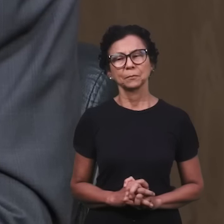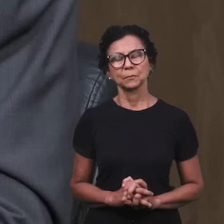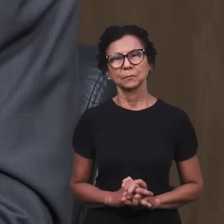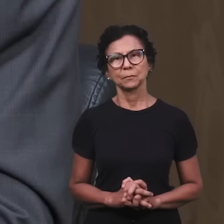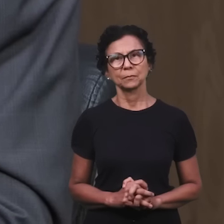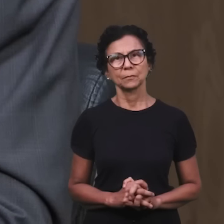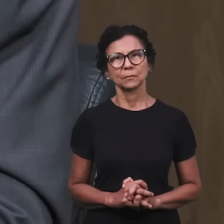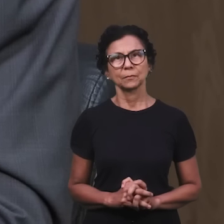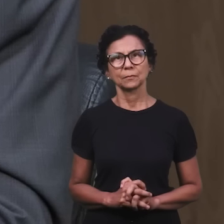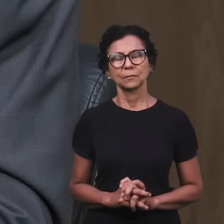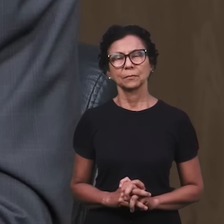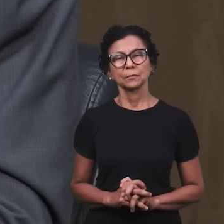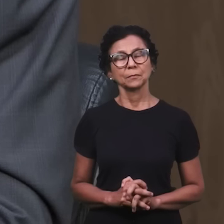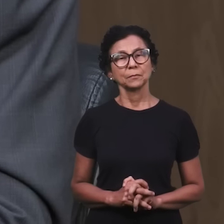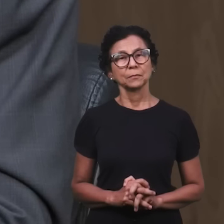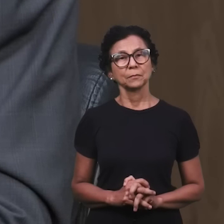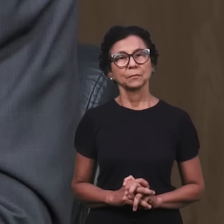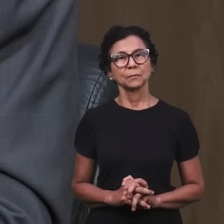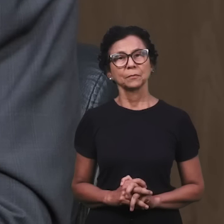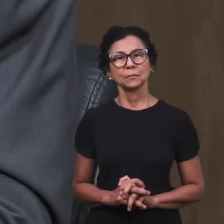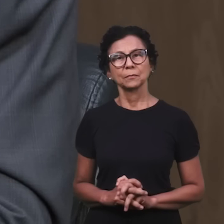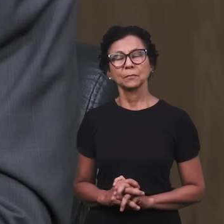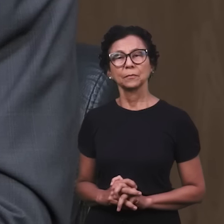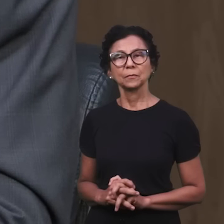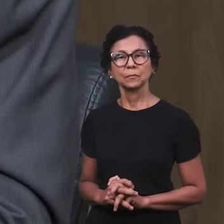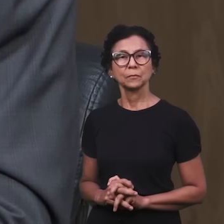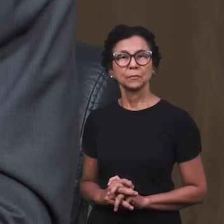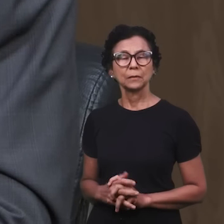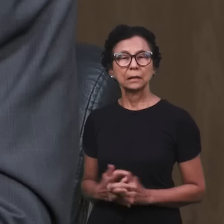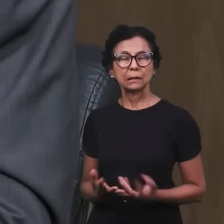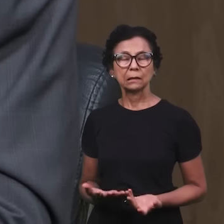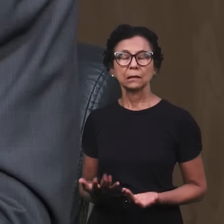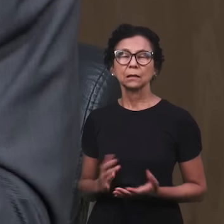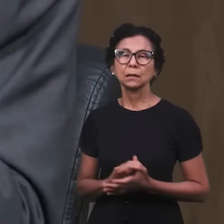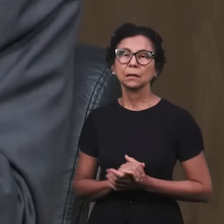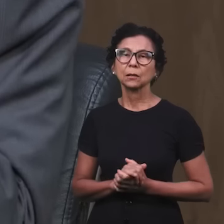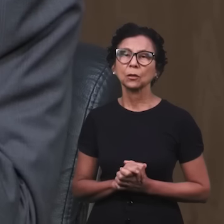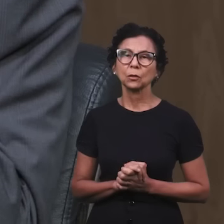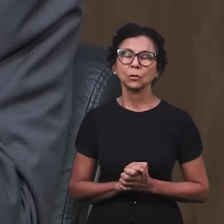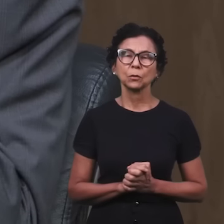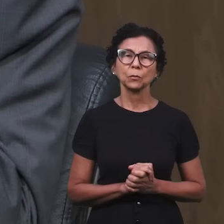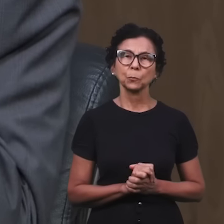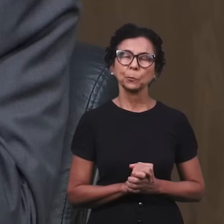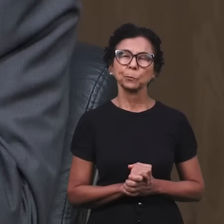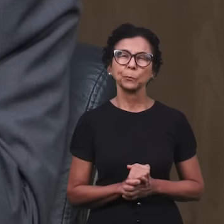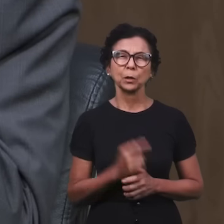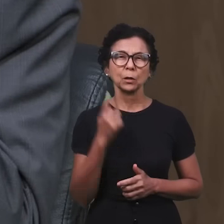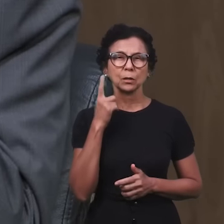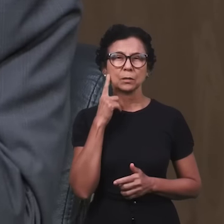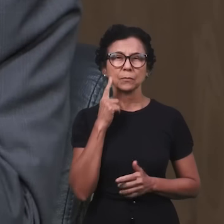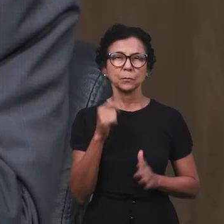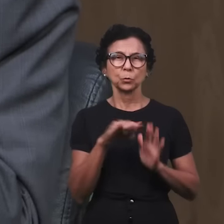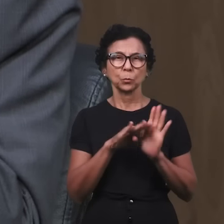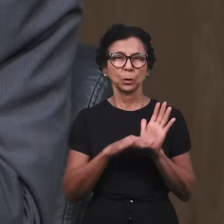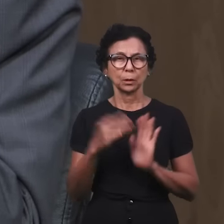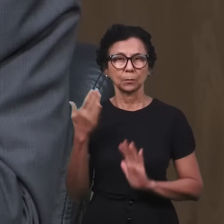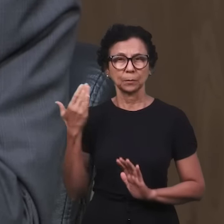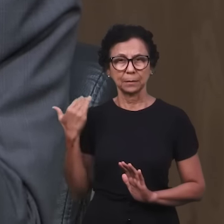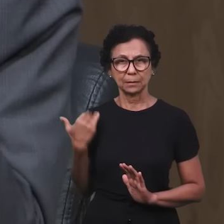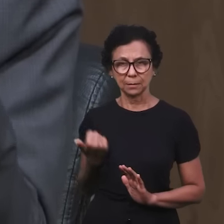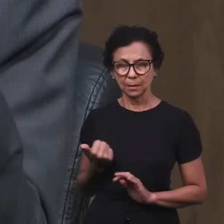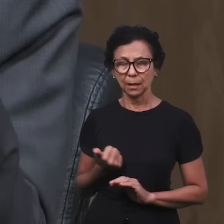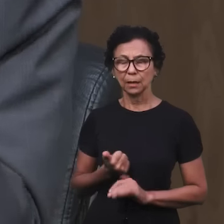Nós estamos, então, continuando com esse programa e o último programa, nós começamos a falar